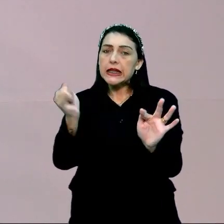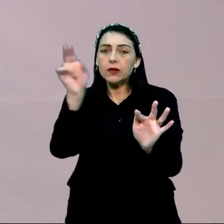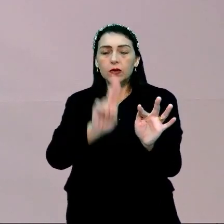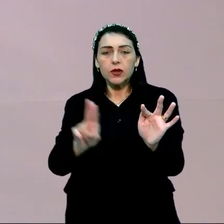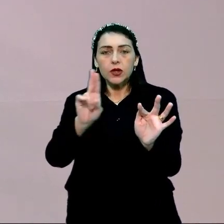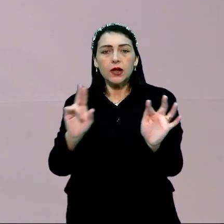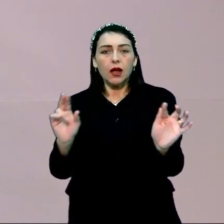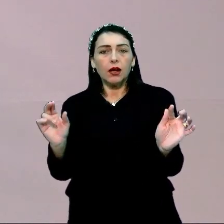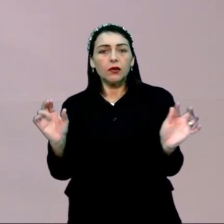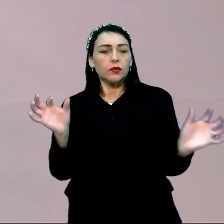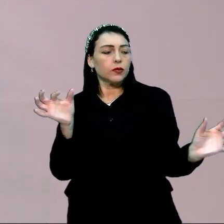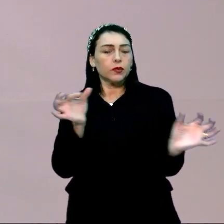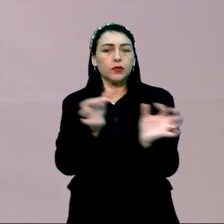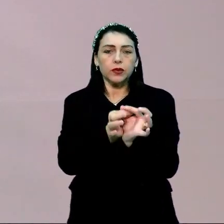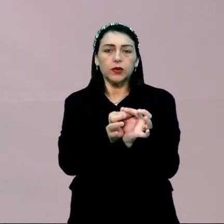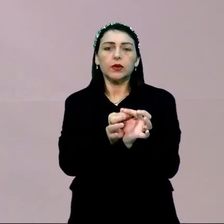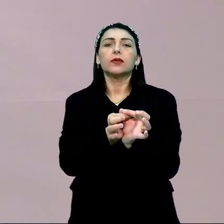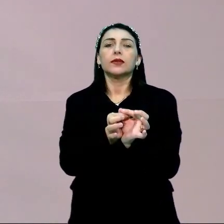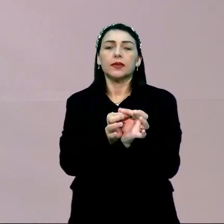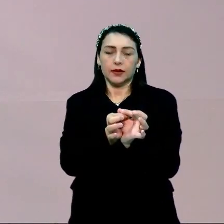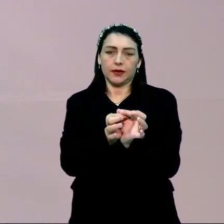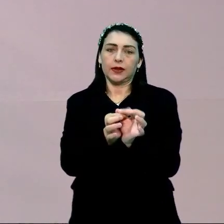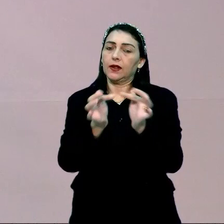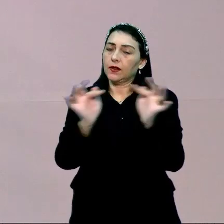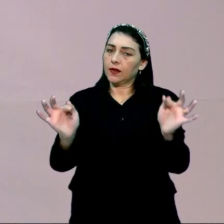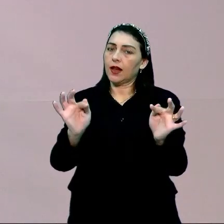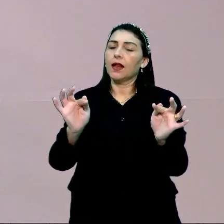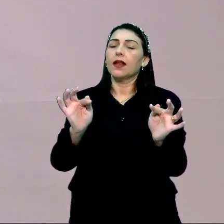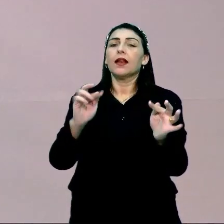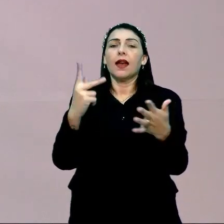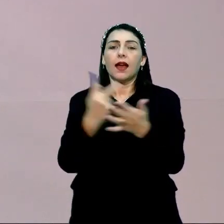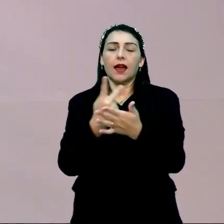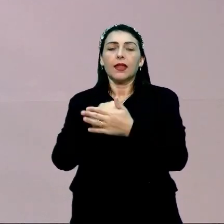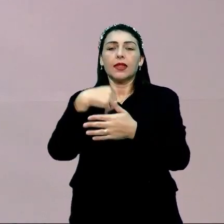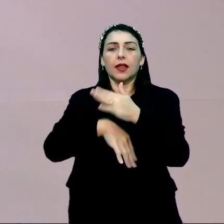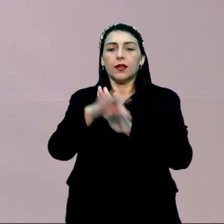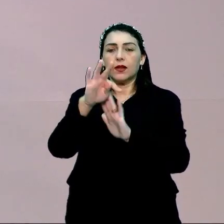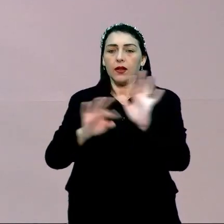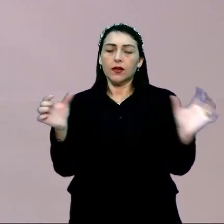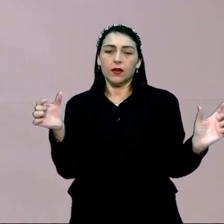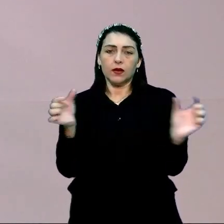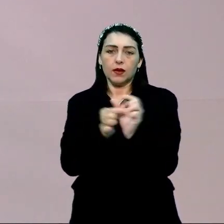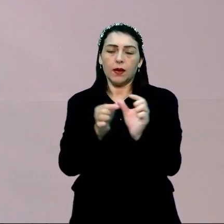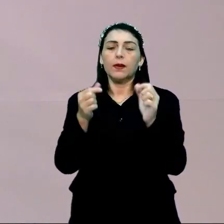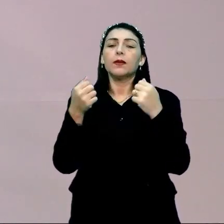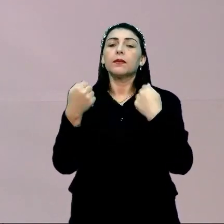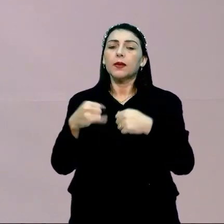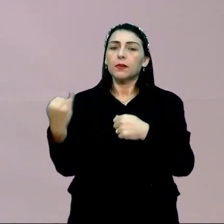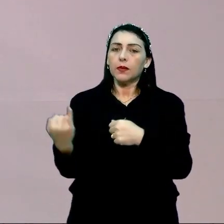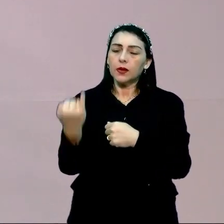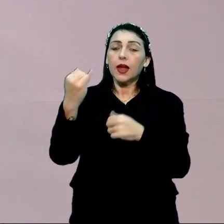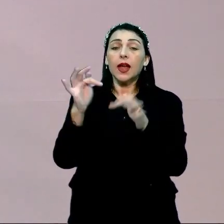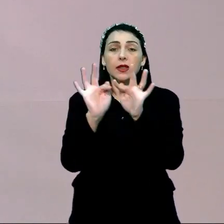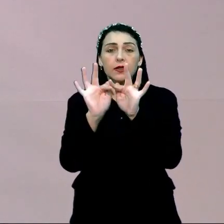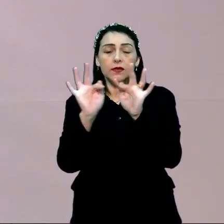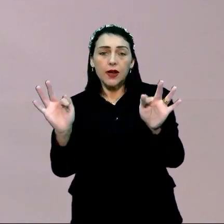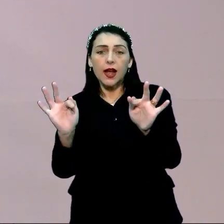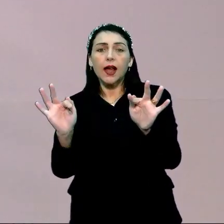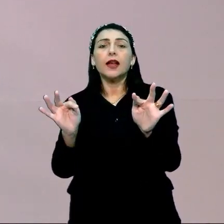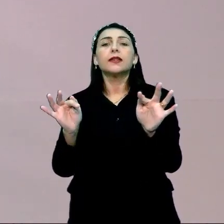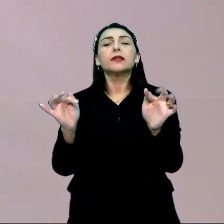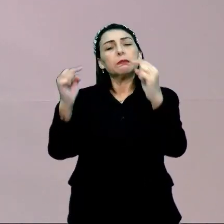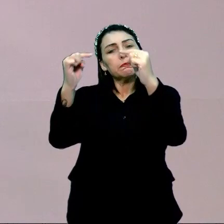utilizar os conectivos, essas frases elas ficam desconexas dentro do texto. Então, os conectivos servem para isso. As frases elas se